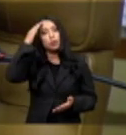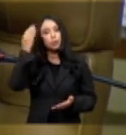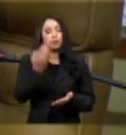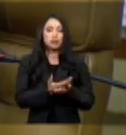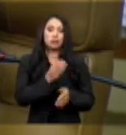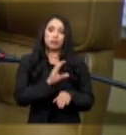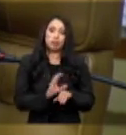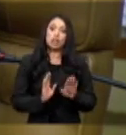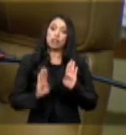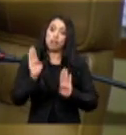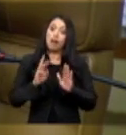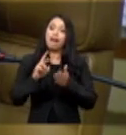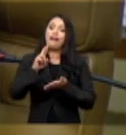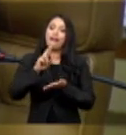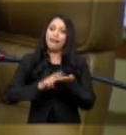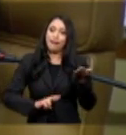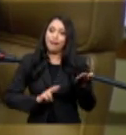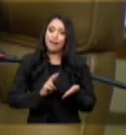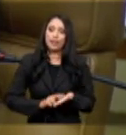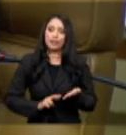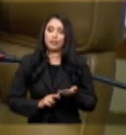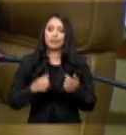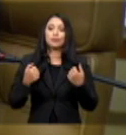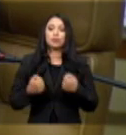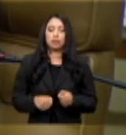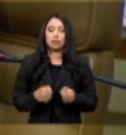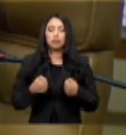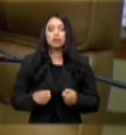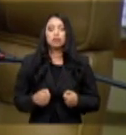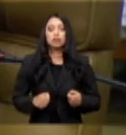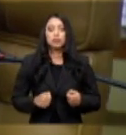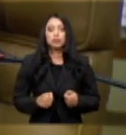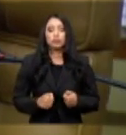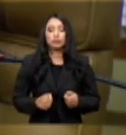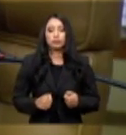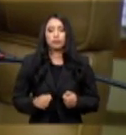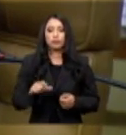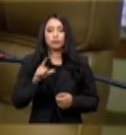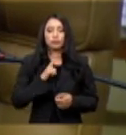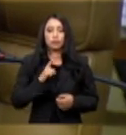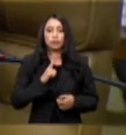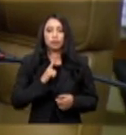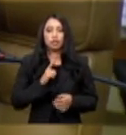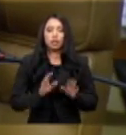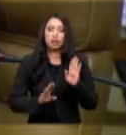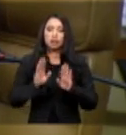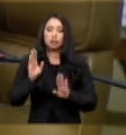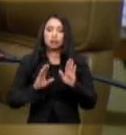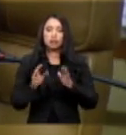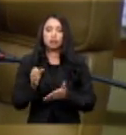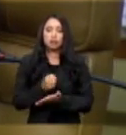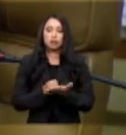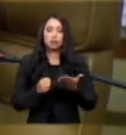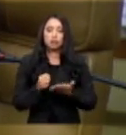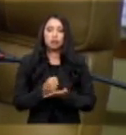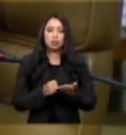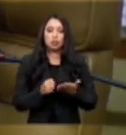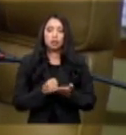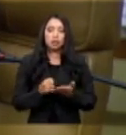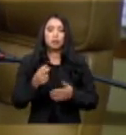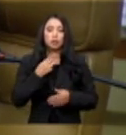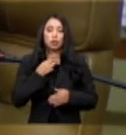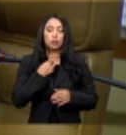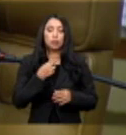a licitação é regra. Regra constitucional que é, alguns até atribuem a licitação natureza de princípio, a licitação não pode